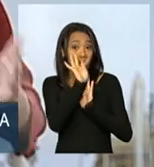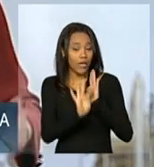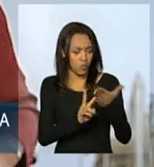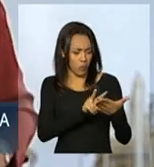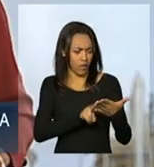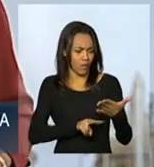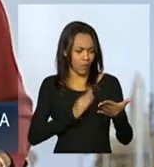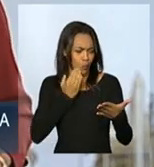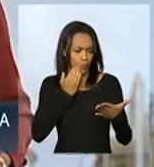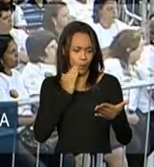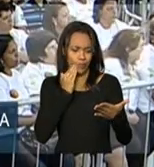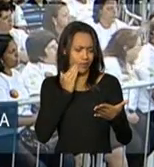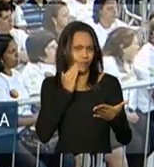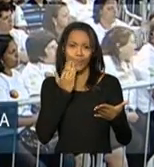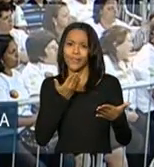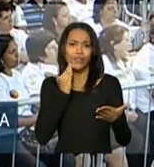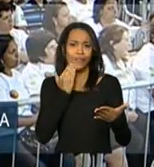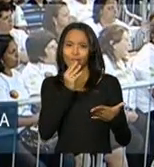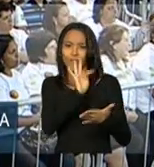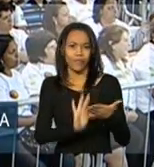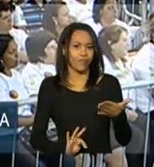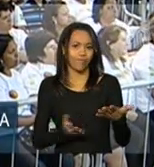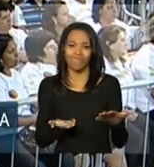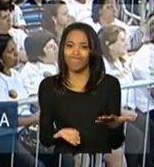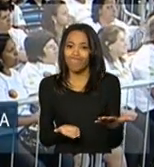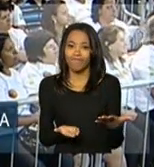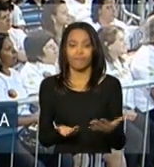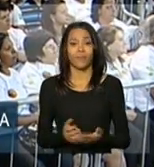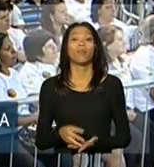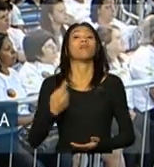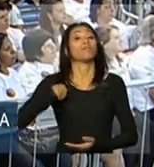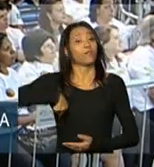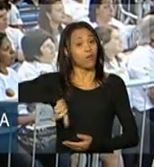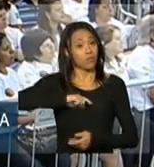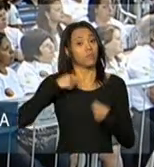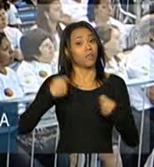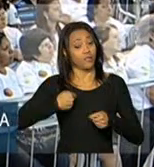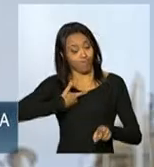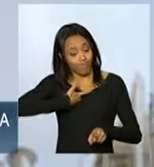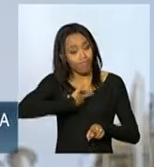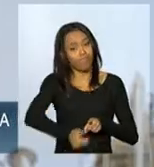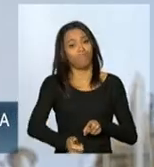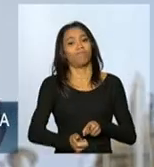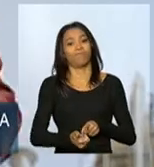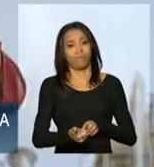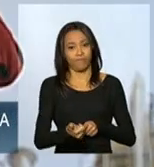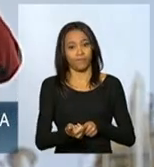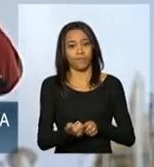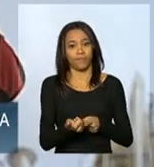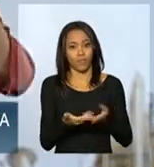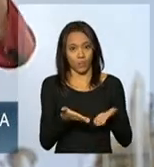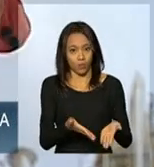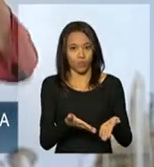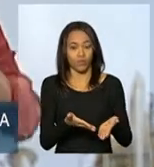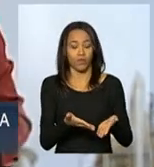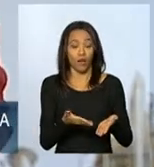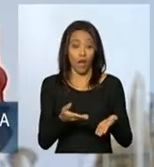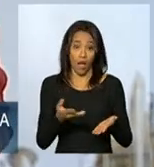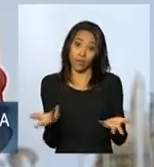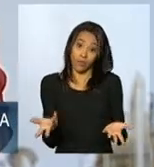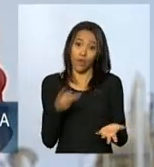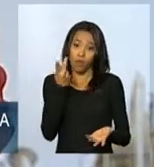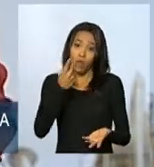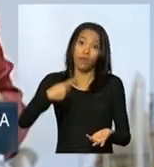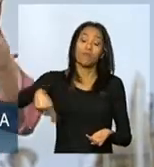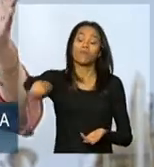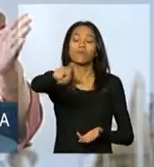texto corretamente. Nós temos de superar isso. Aí eu digo para